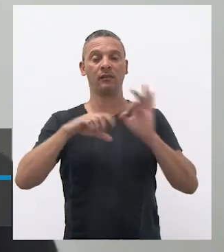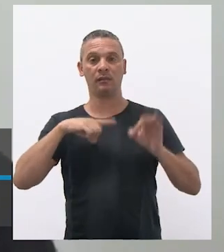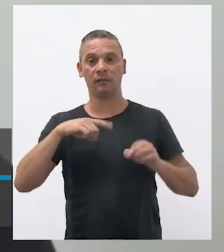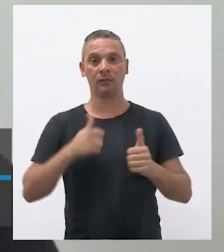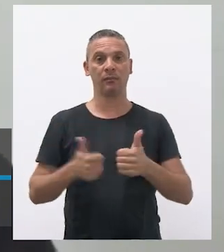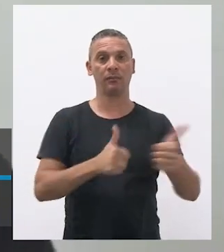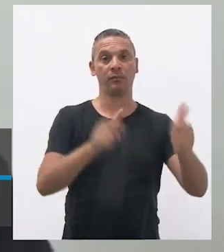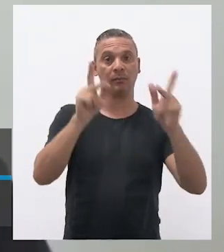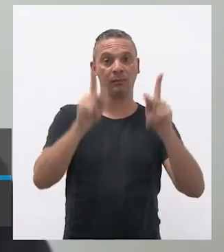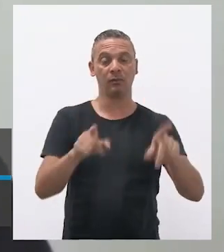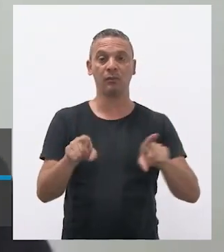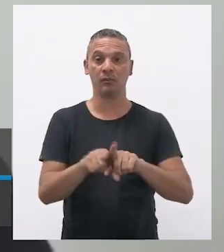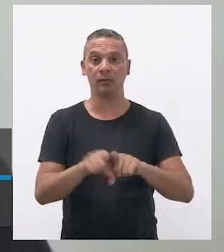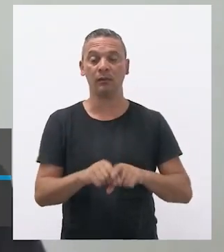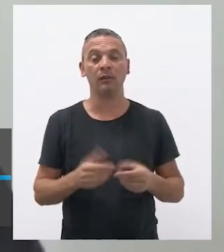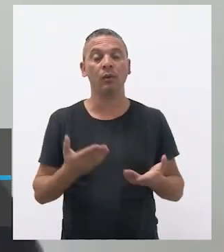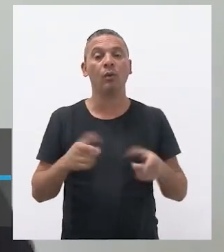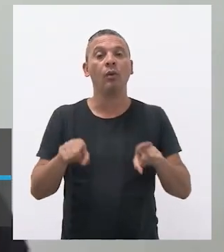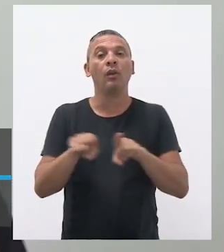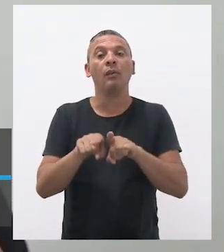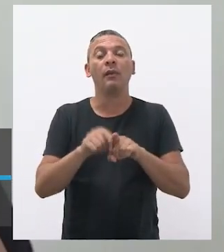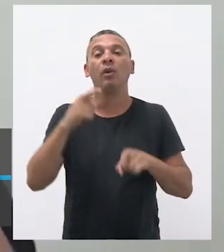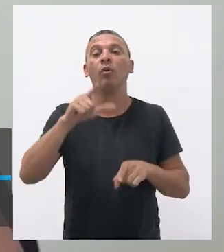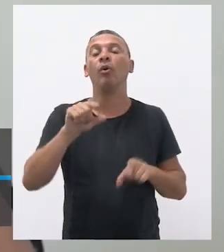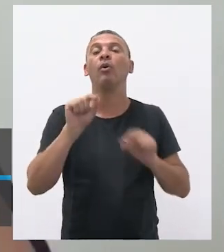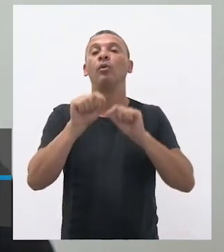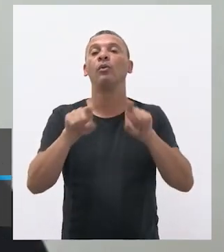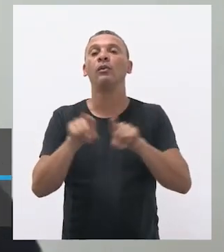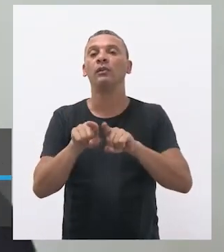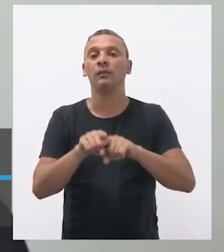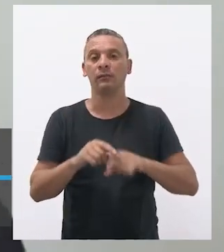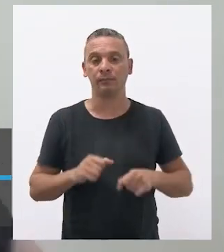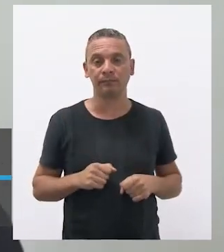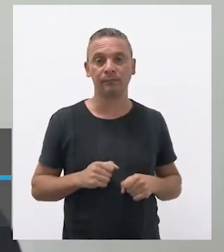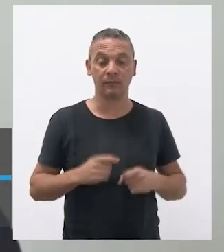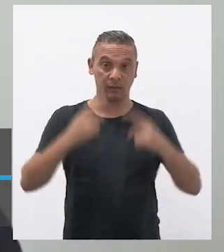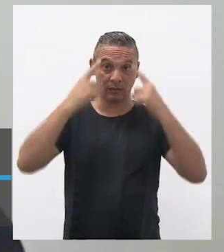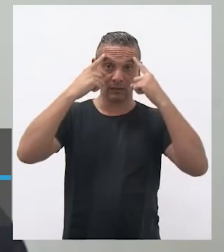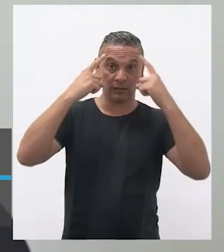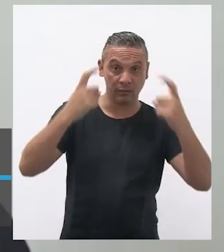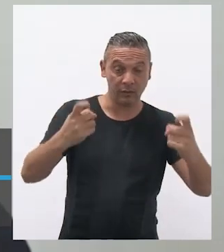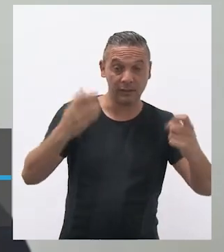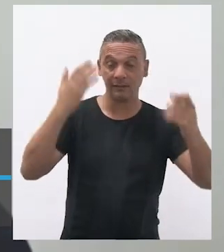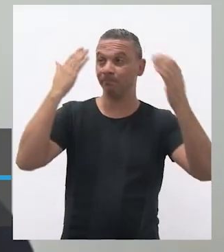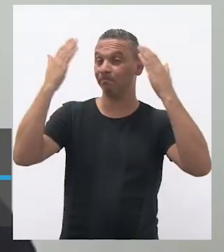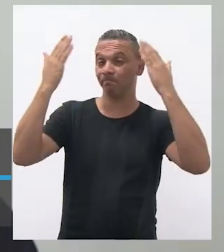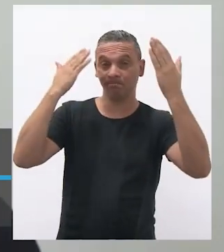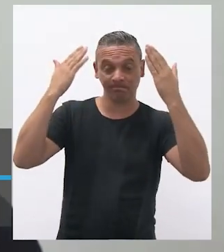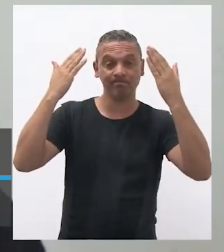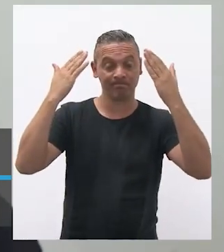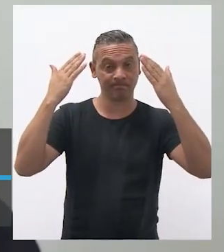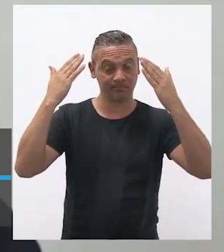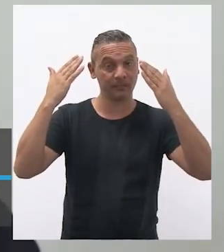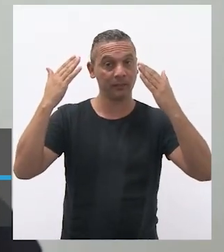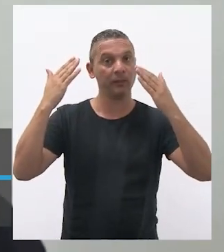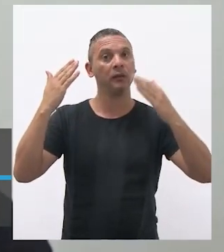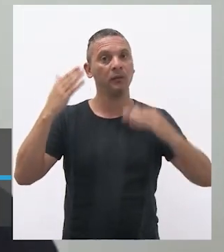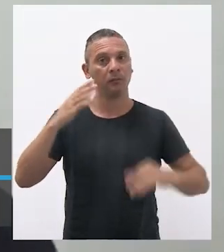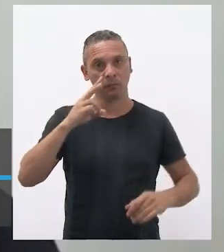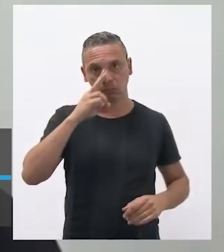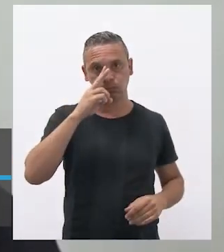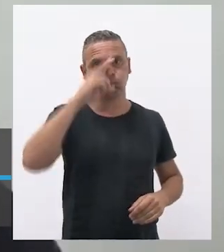armários, deixava ela com dinheiro, às vezes, só para pegar um Uber ou pegar um ônibus para